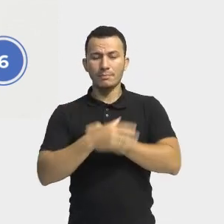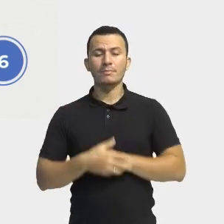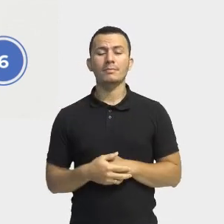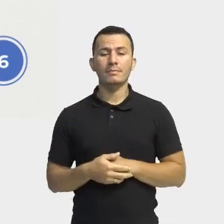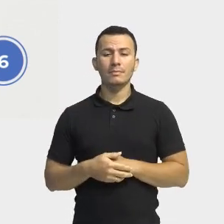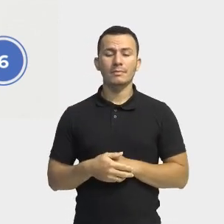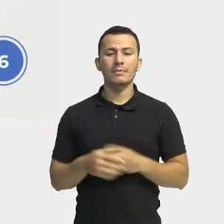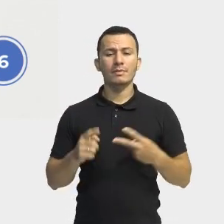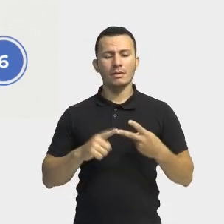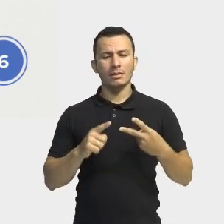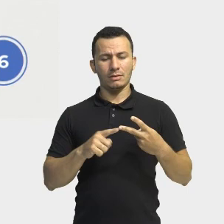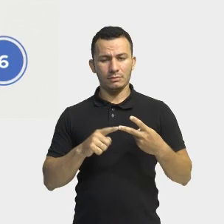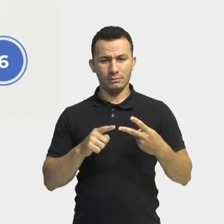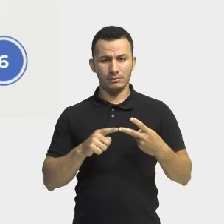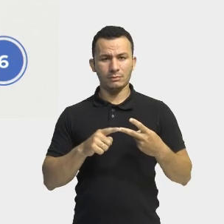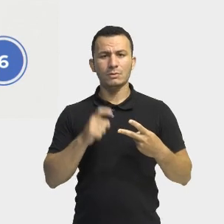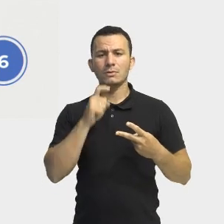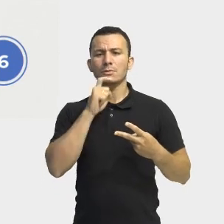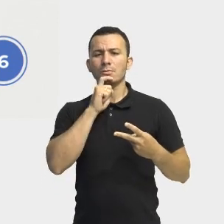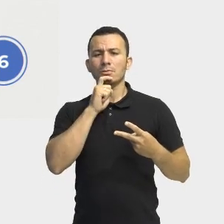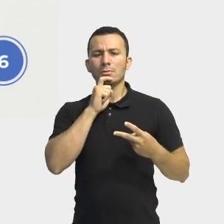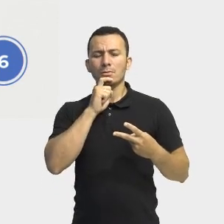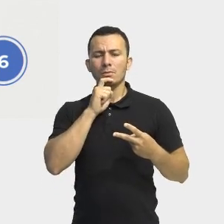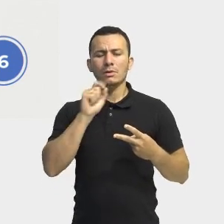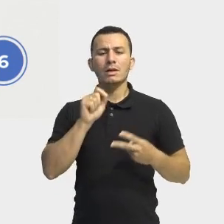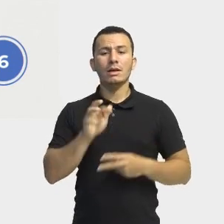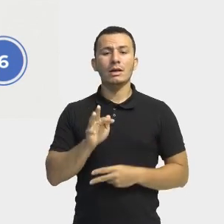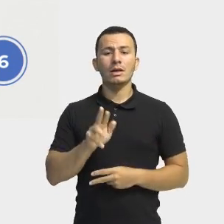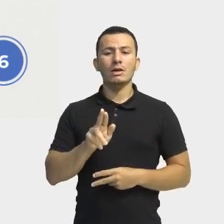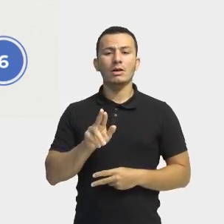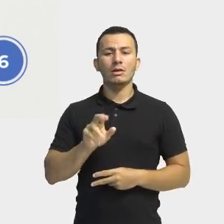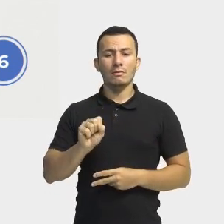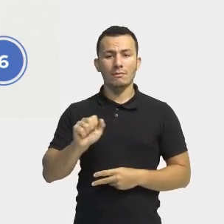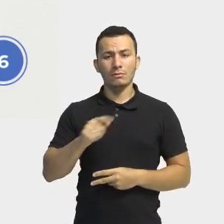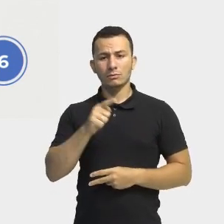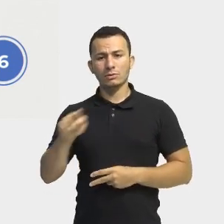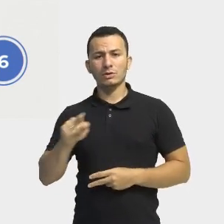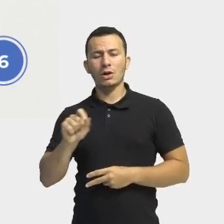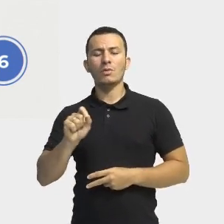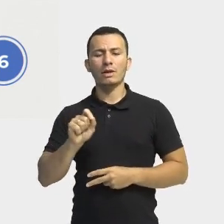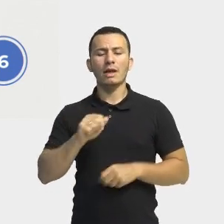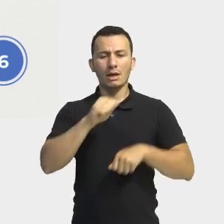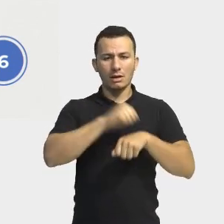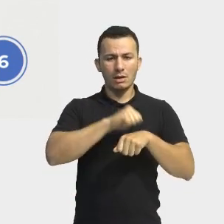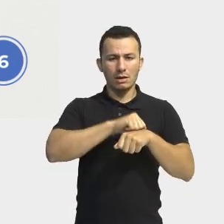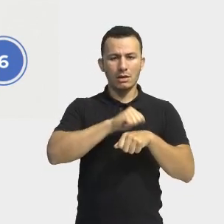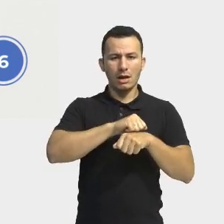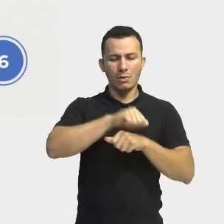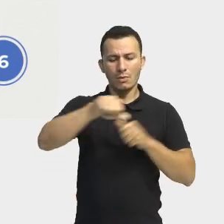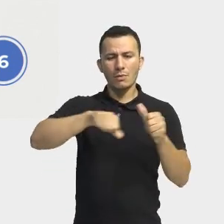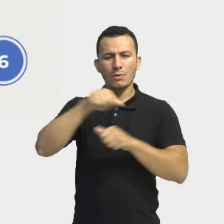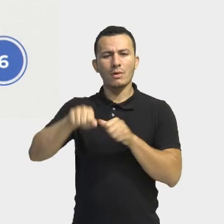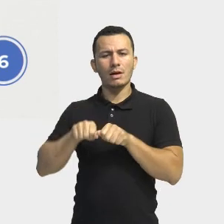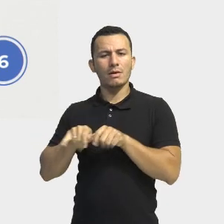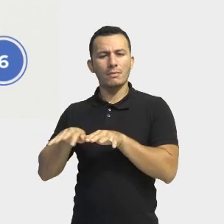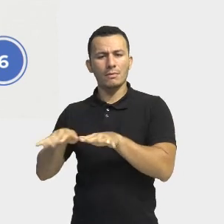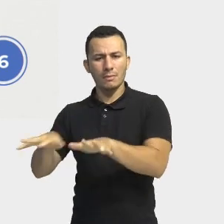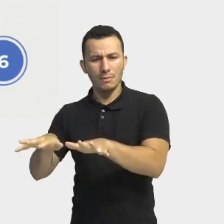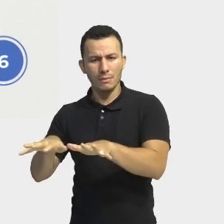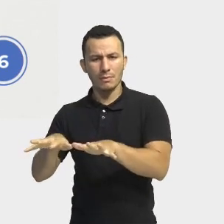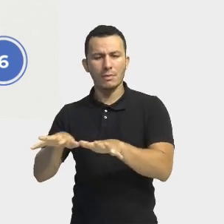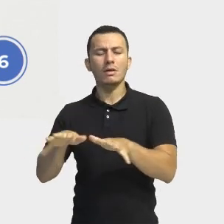a temperatura de 25 graus Celsius. O que é fusão? Está passando do estado sólido para o líquido, então